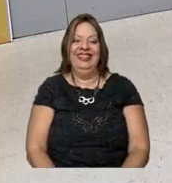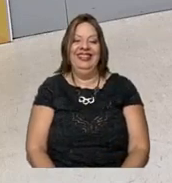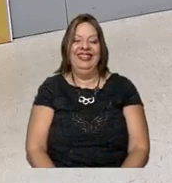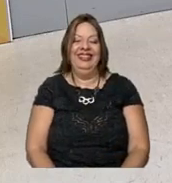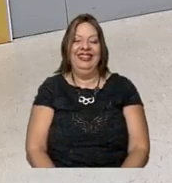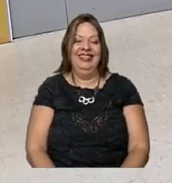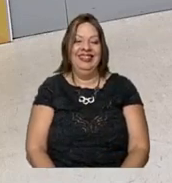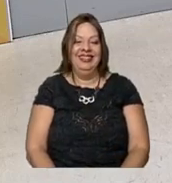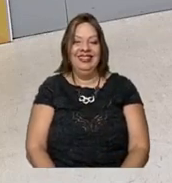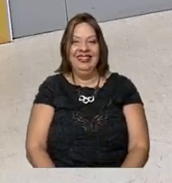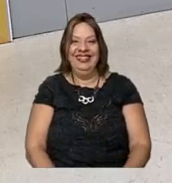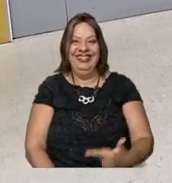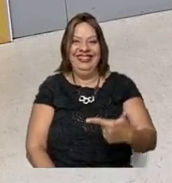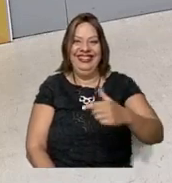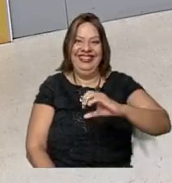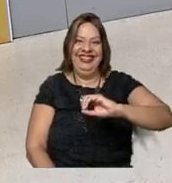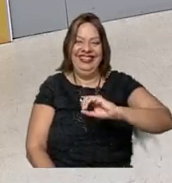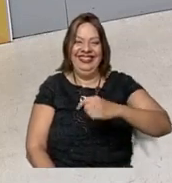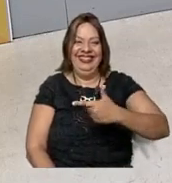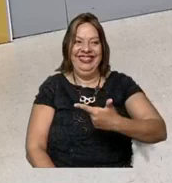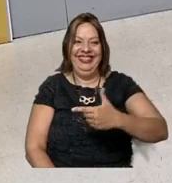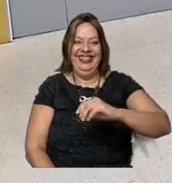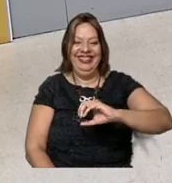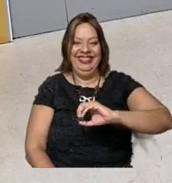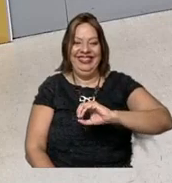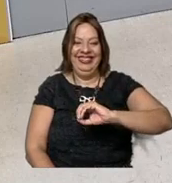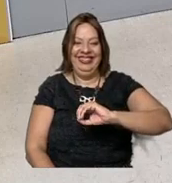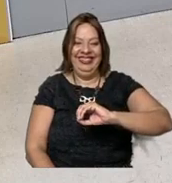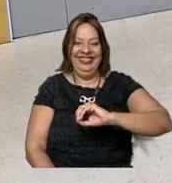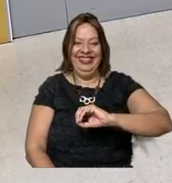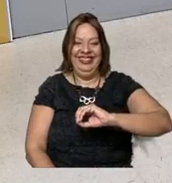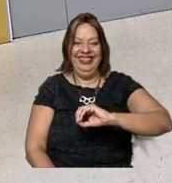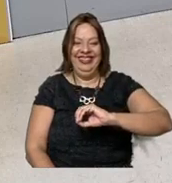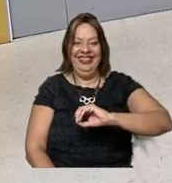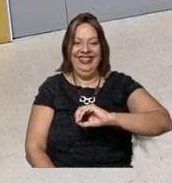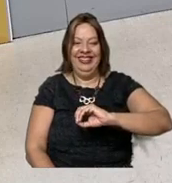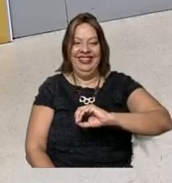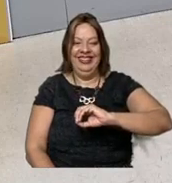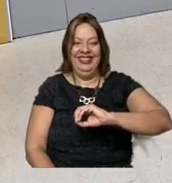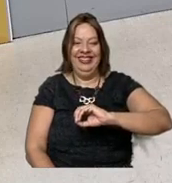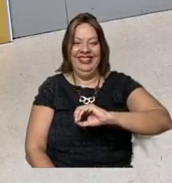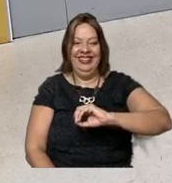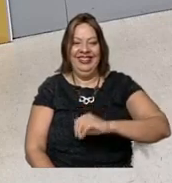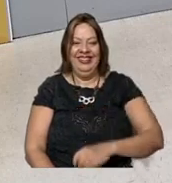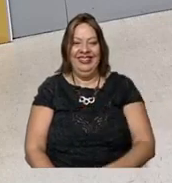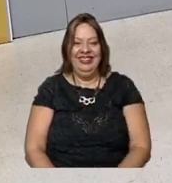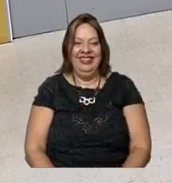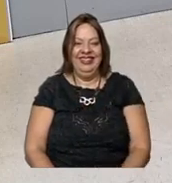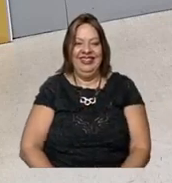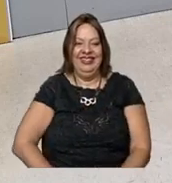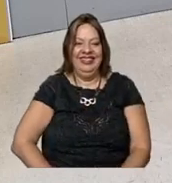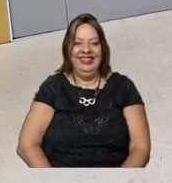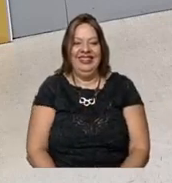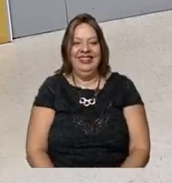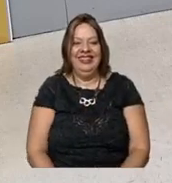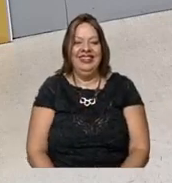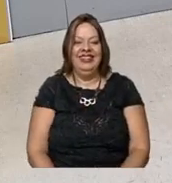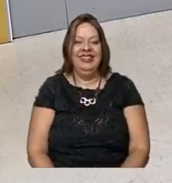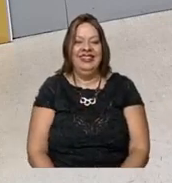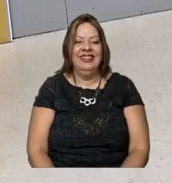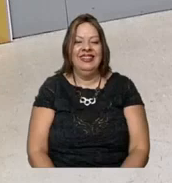45, bolinha de número 20 é a bolinha da vez. 20, 20, 20,